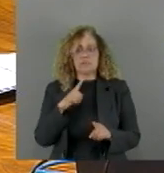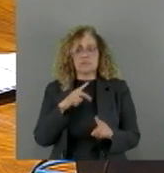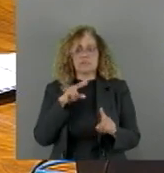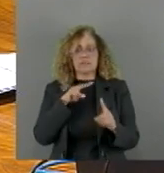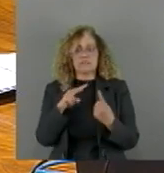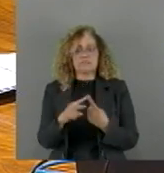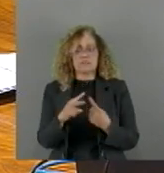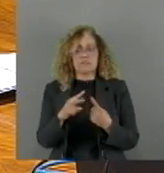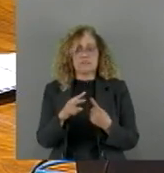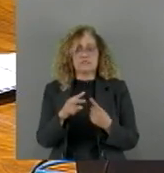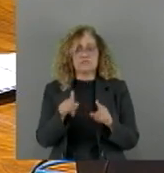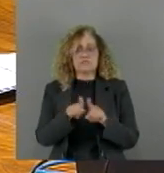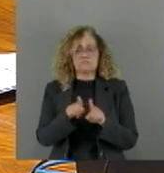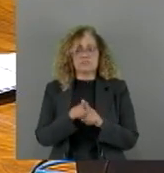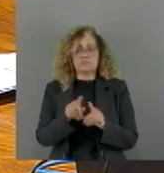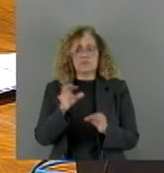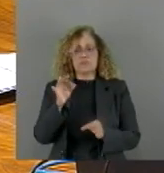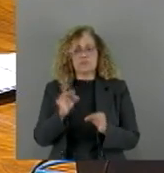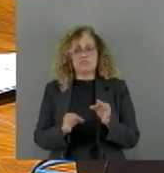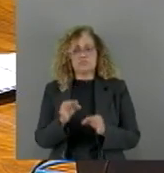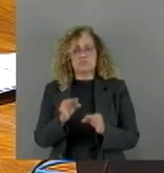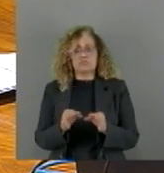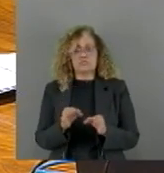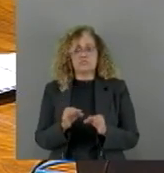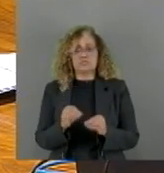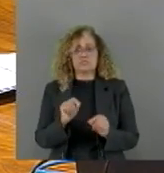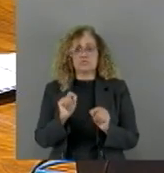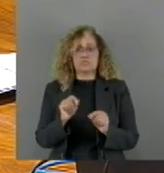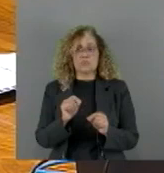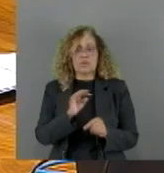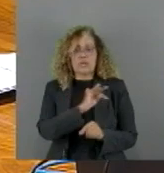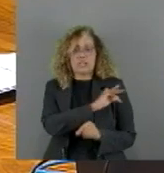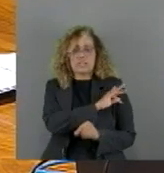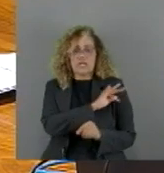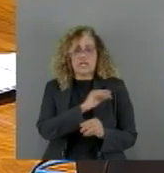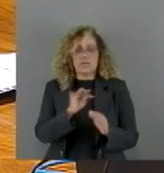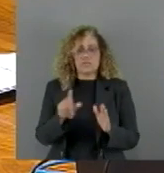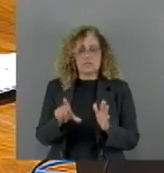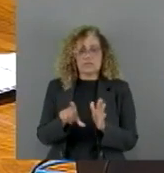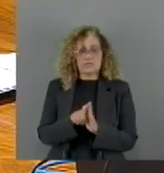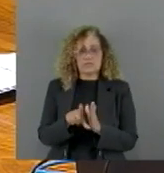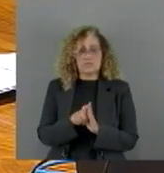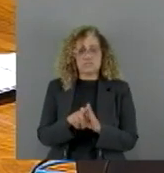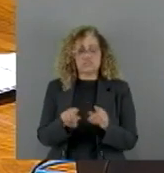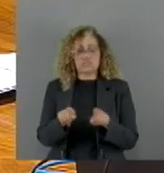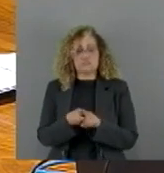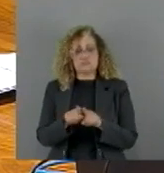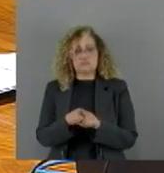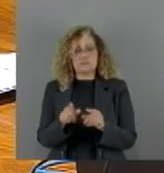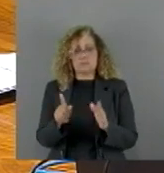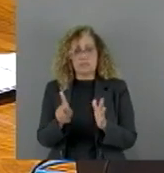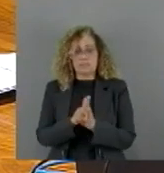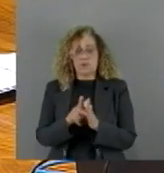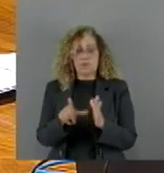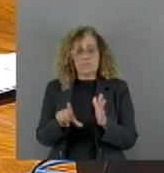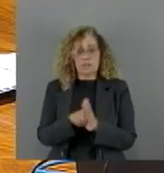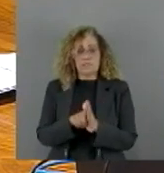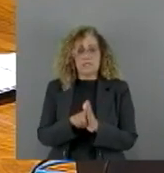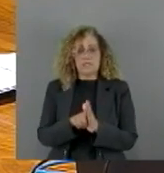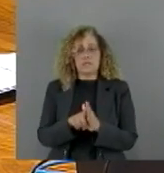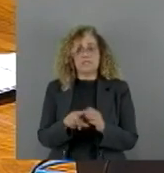e jurídicos, em especial no que diz respeito à técnica legislativa e regimentais da proposição. Quanto